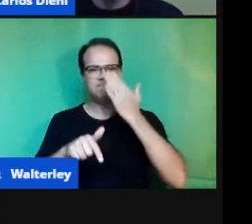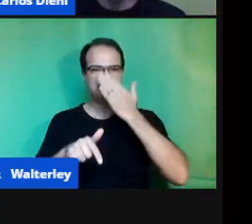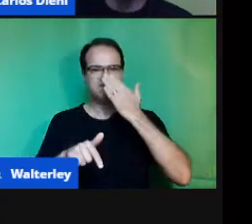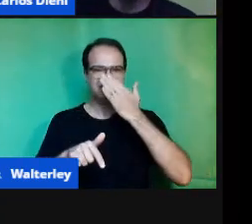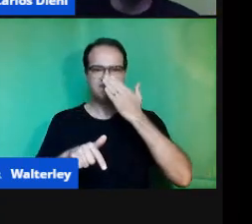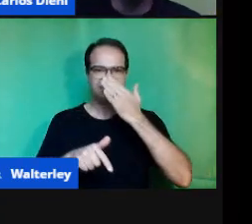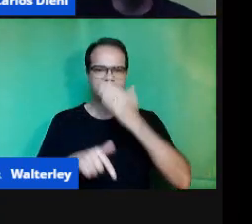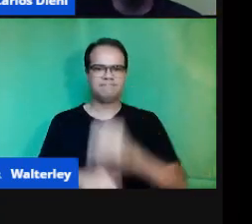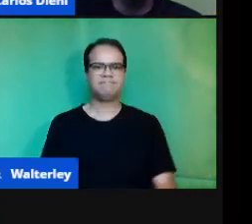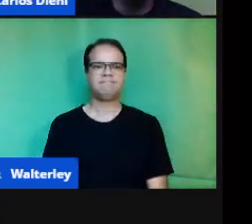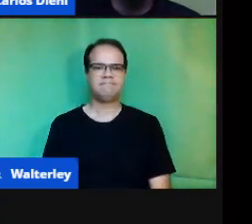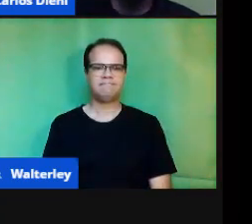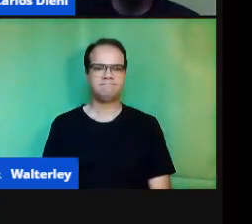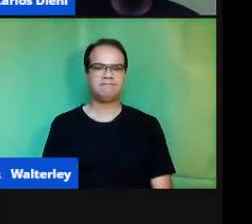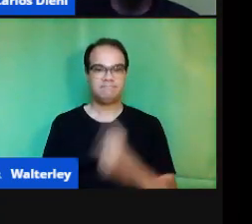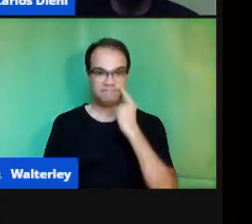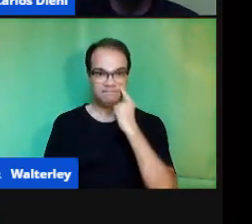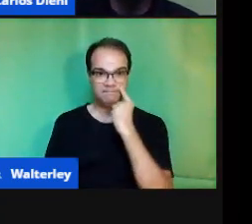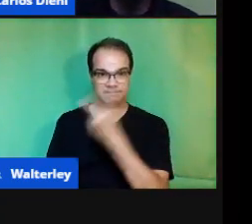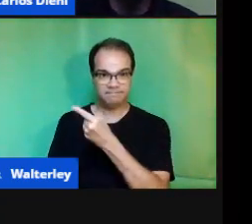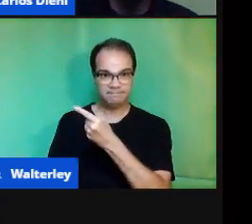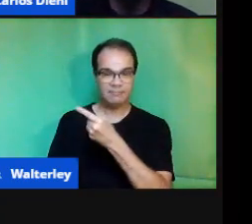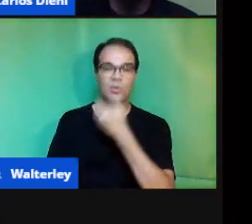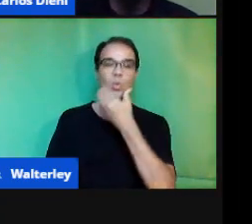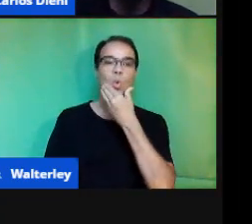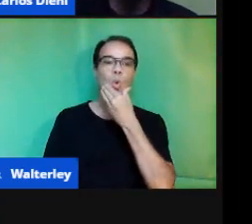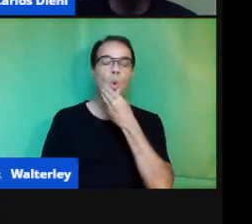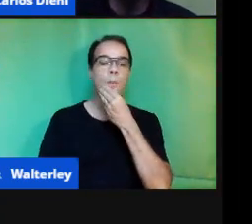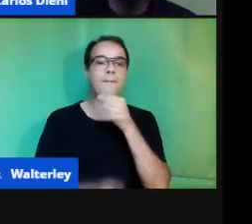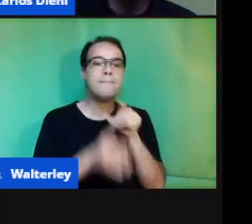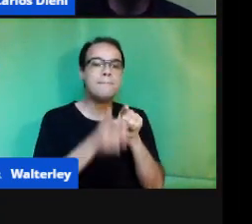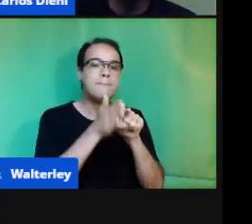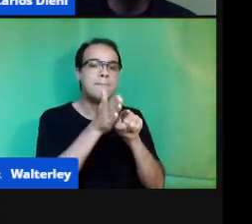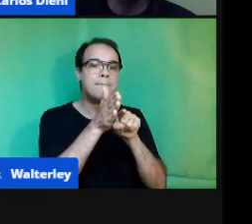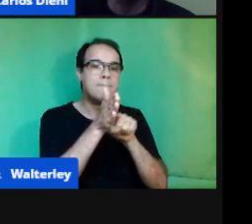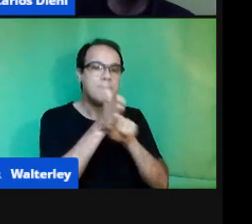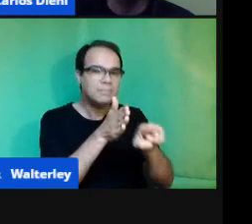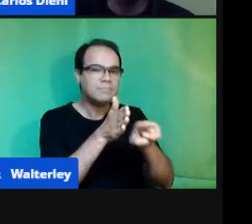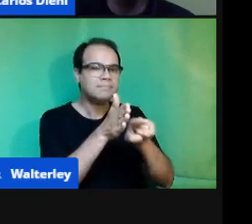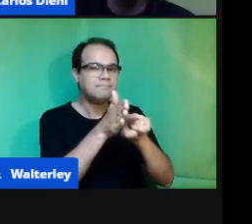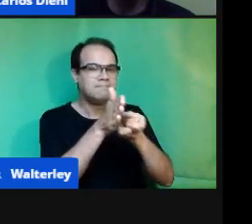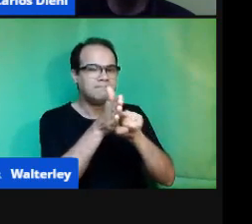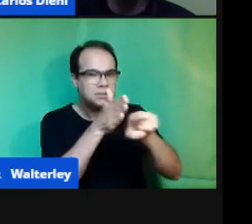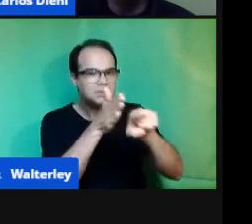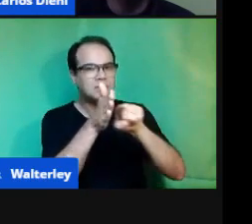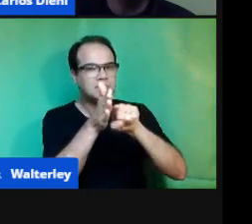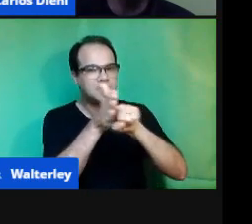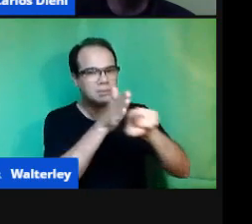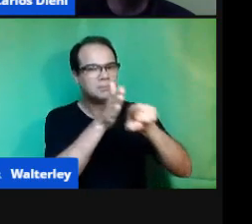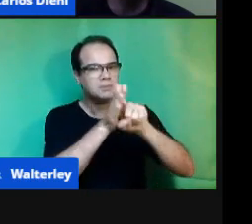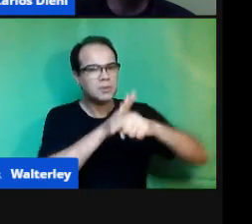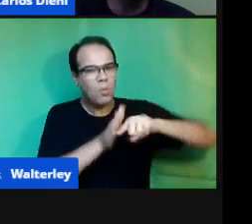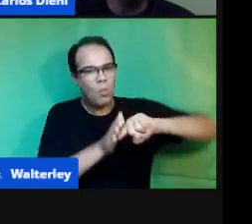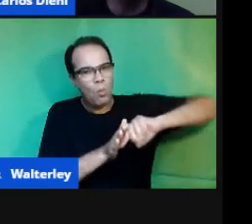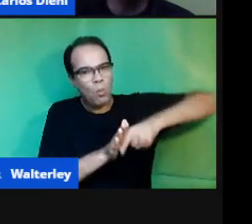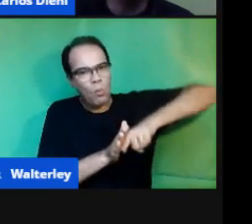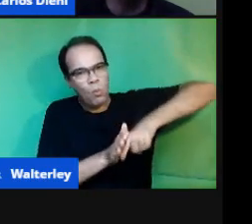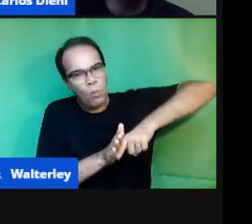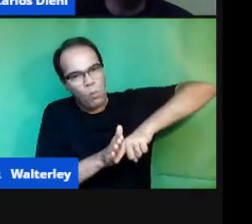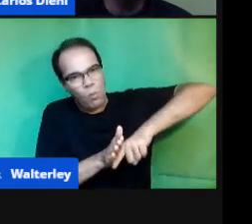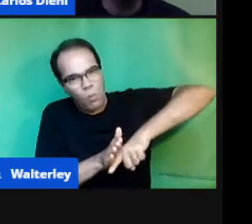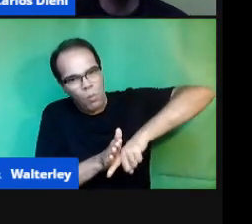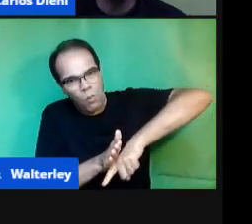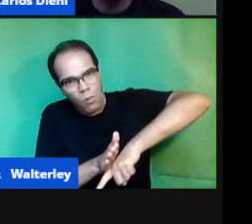Então, o Eduardo Coutinho, nesse aí, ele vai simplesmente perguntando, aprofundando o tema. E isso aí ele vai com diversos